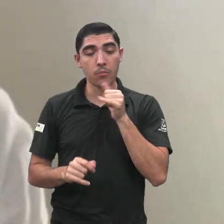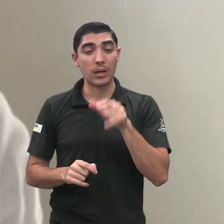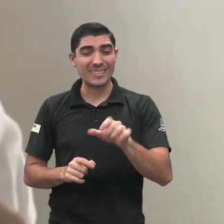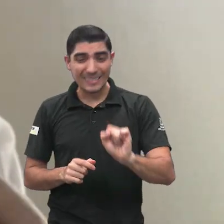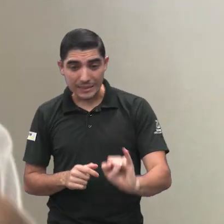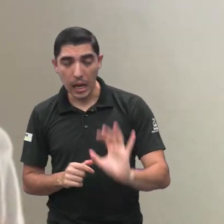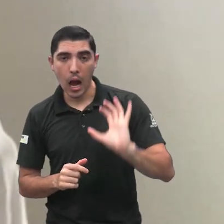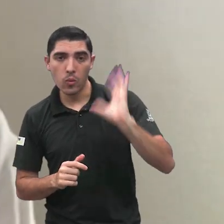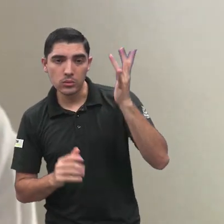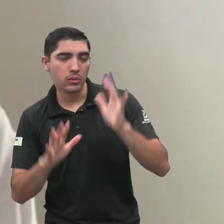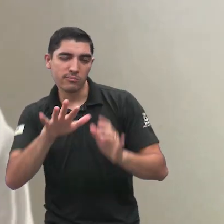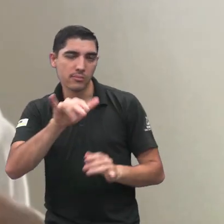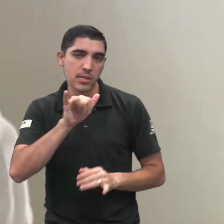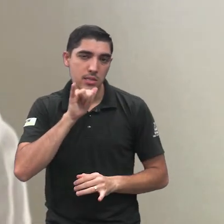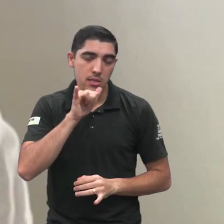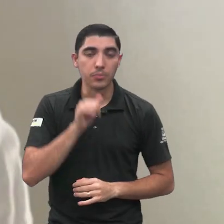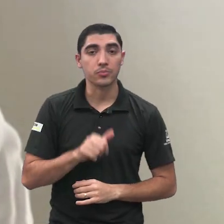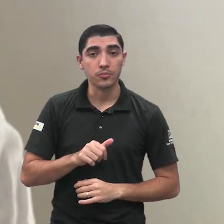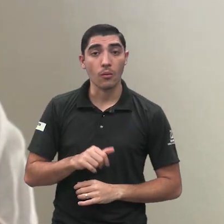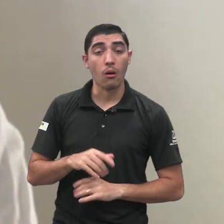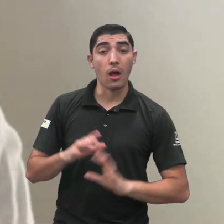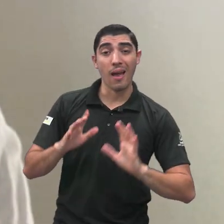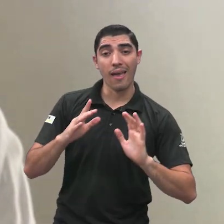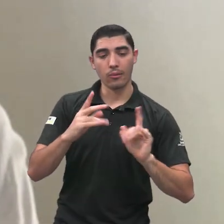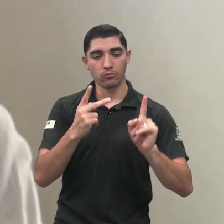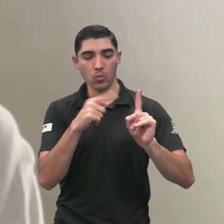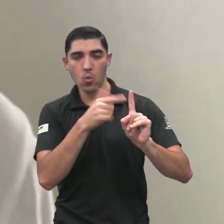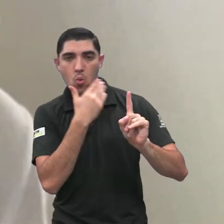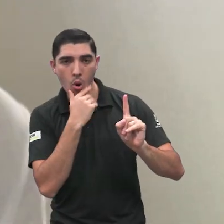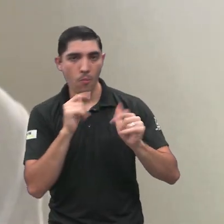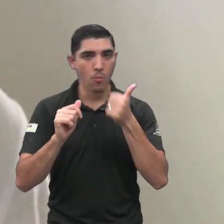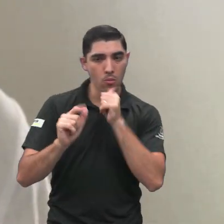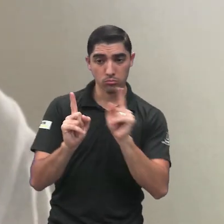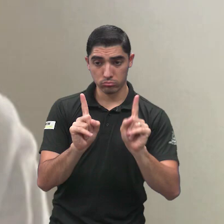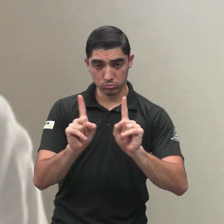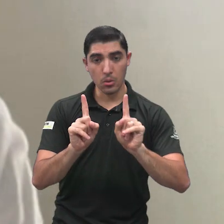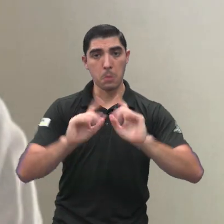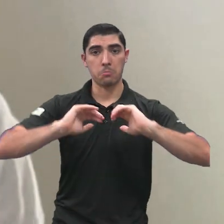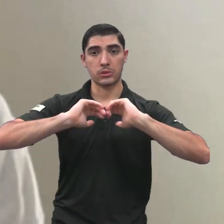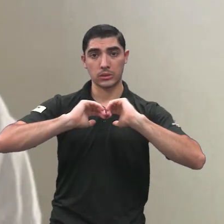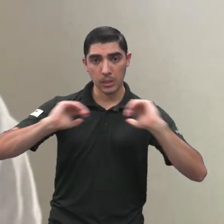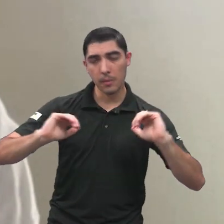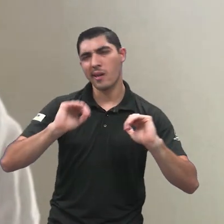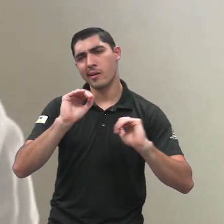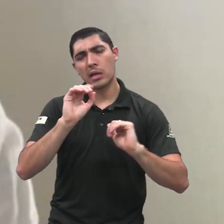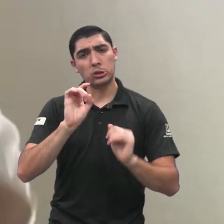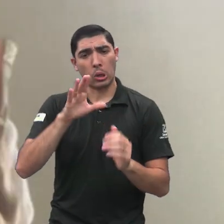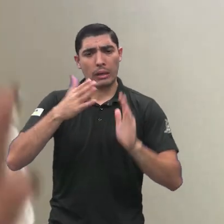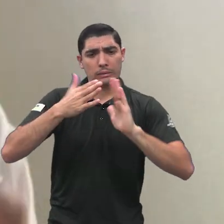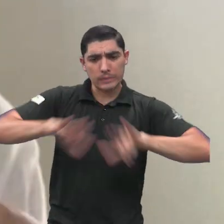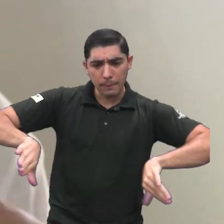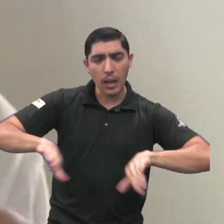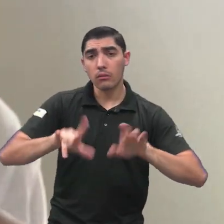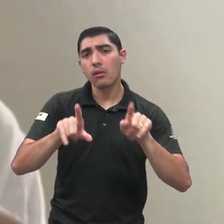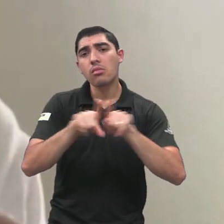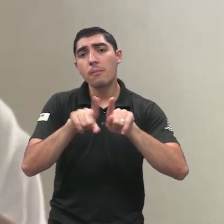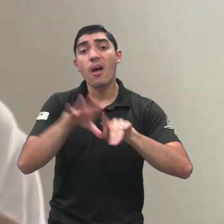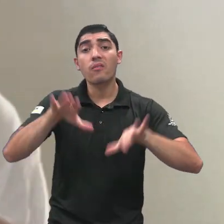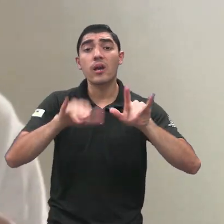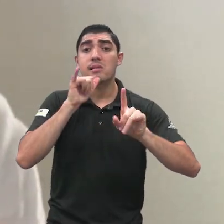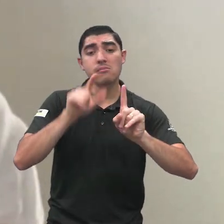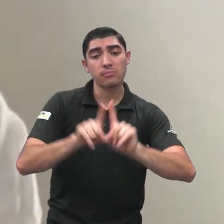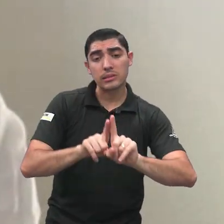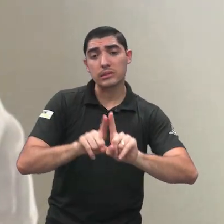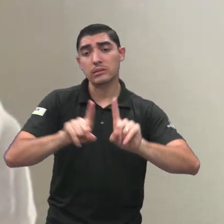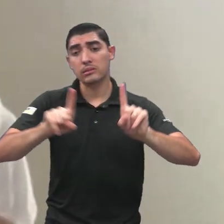modificado. Então, um exemplo, né? A partir do momento da separação, não necessariamente o divórcio, mas a partir do momento que um dos genitores